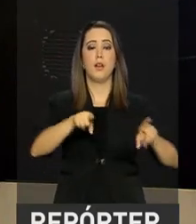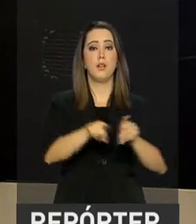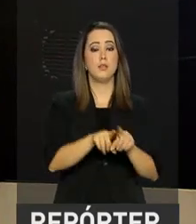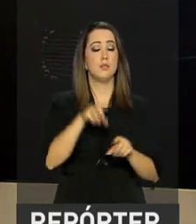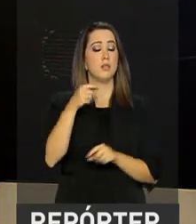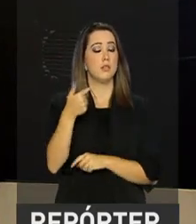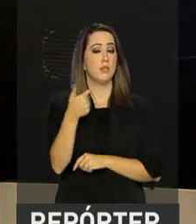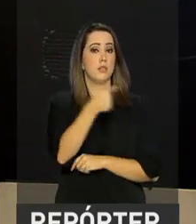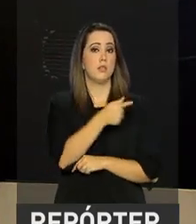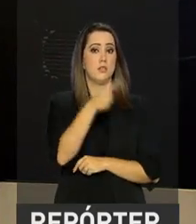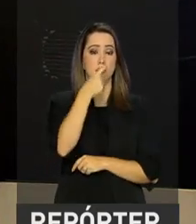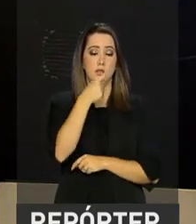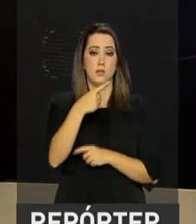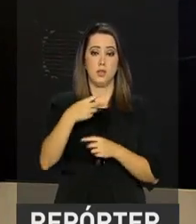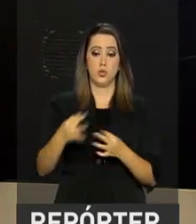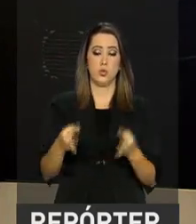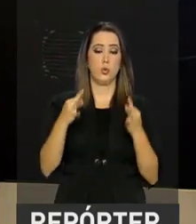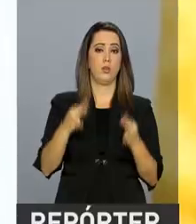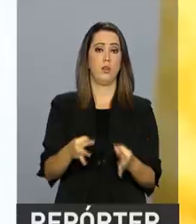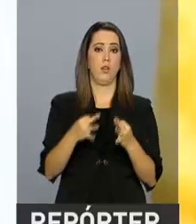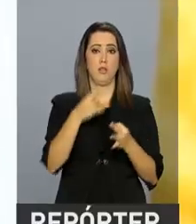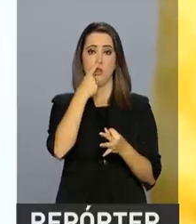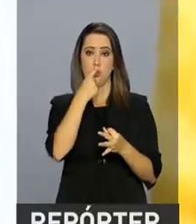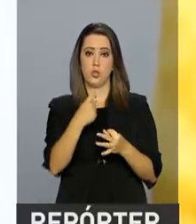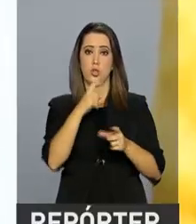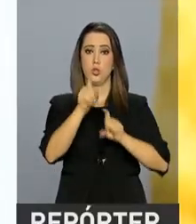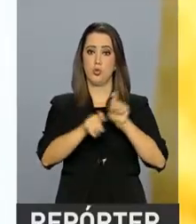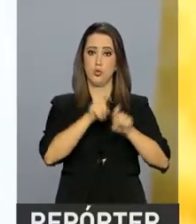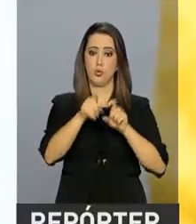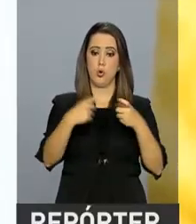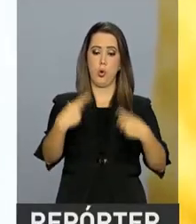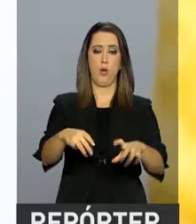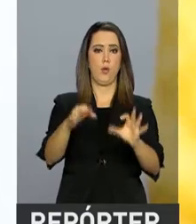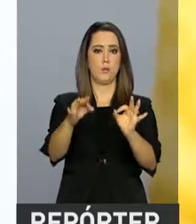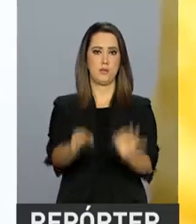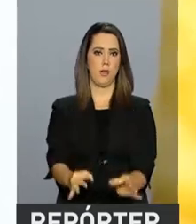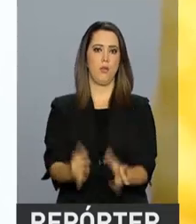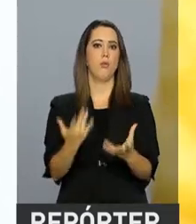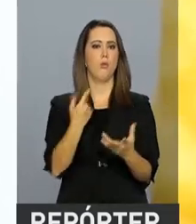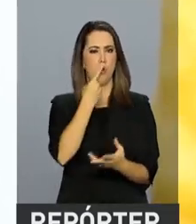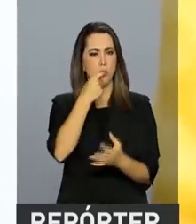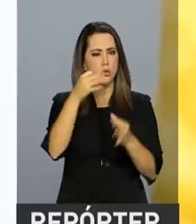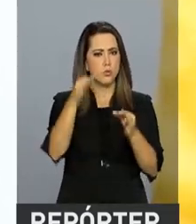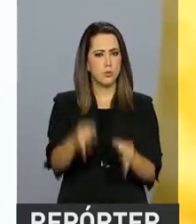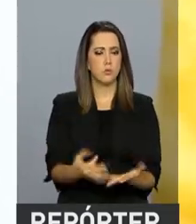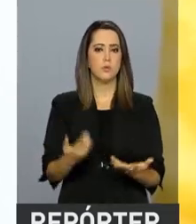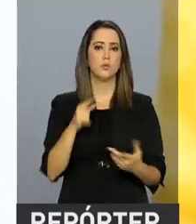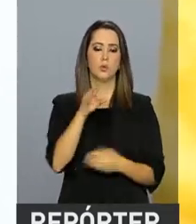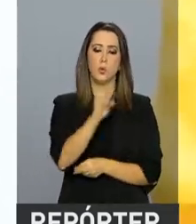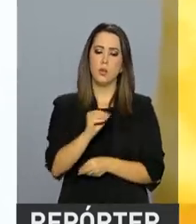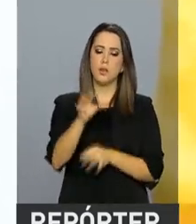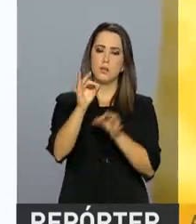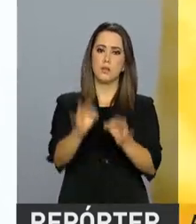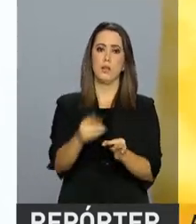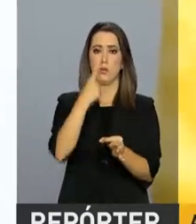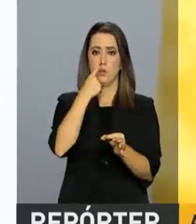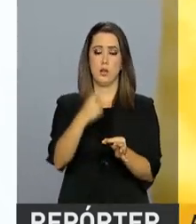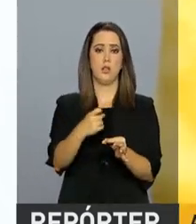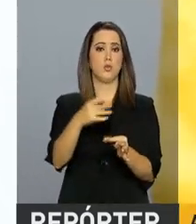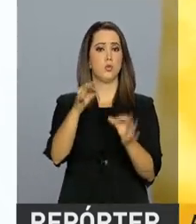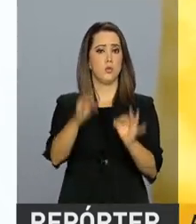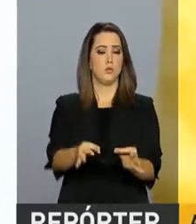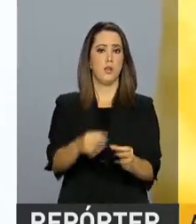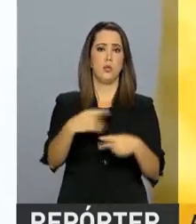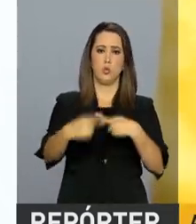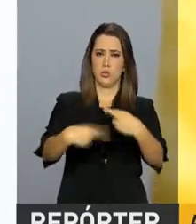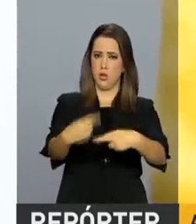eletrônico receberam tratamento adequado quando a gente fala de é tratamento responsável e significa que esse lixo foi para a indústria de